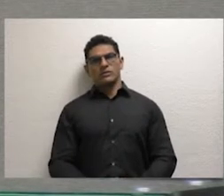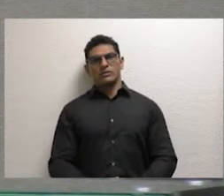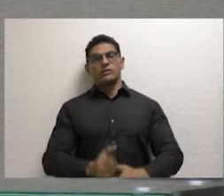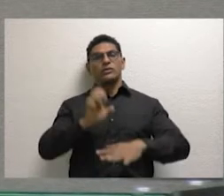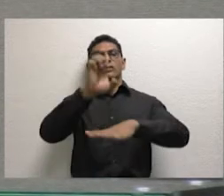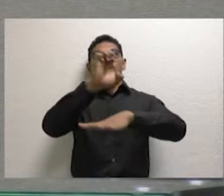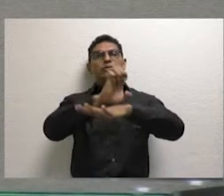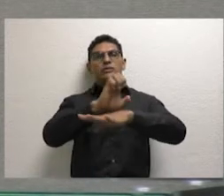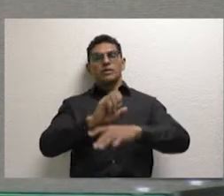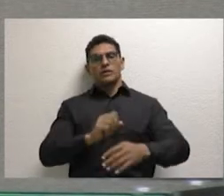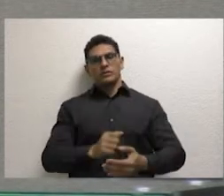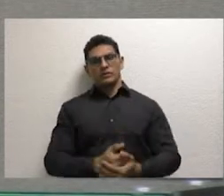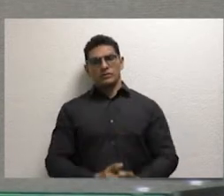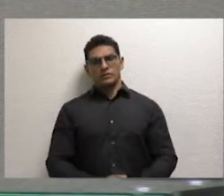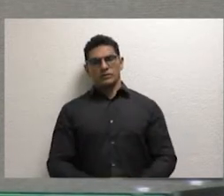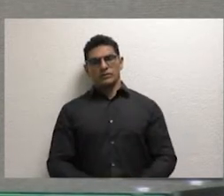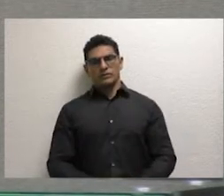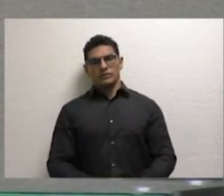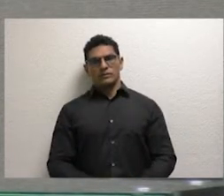Estado.